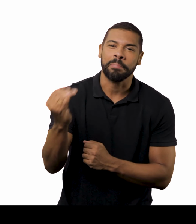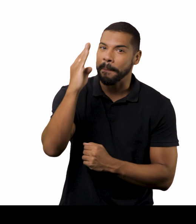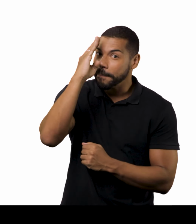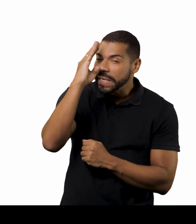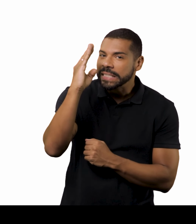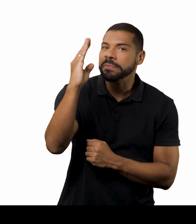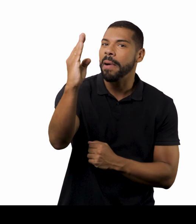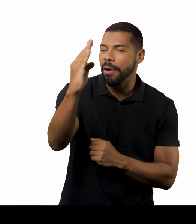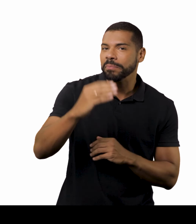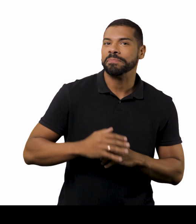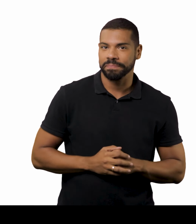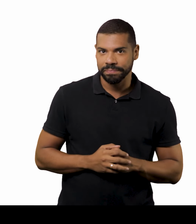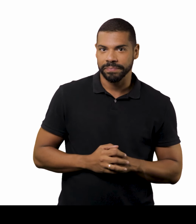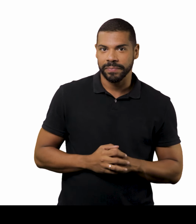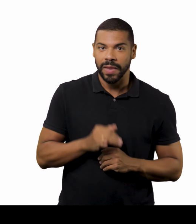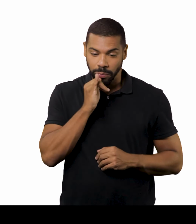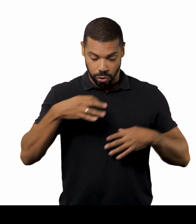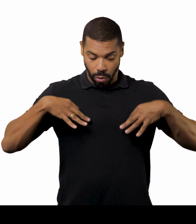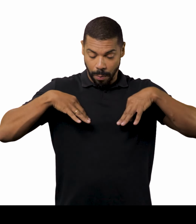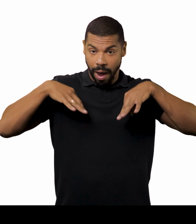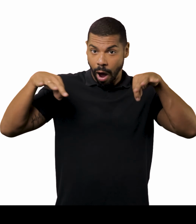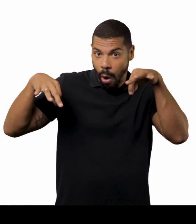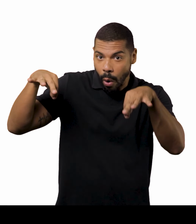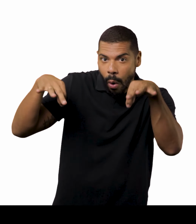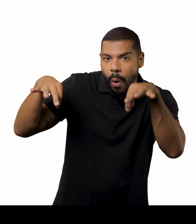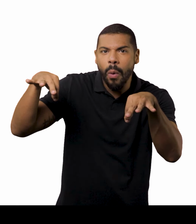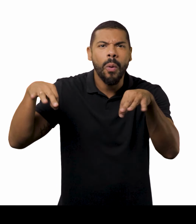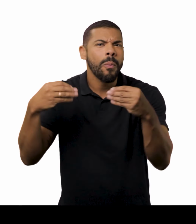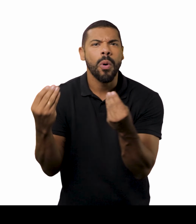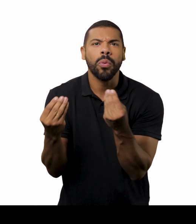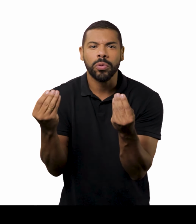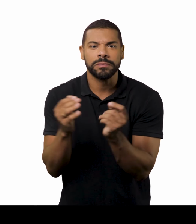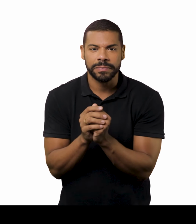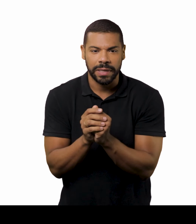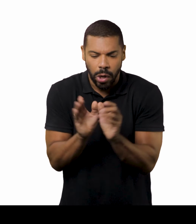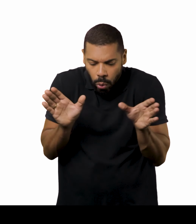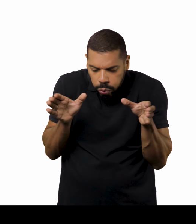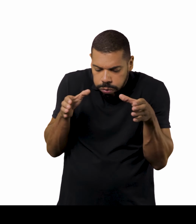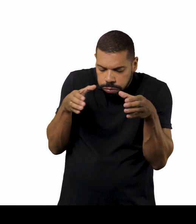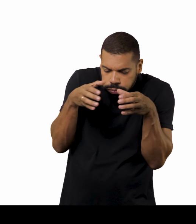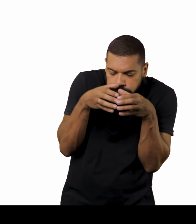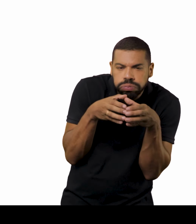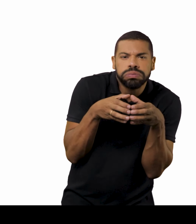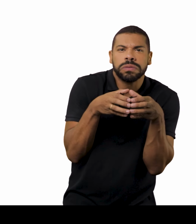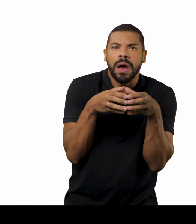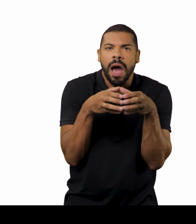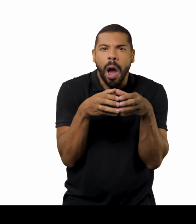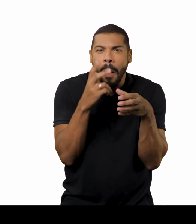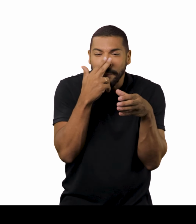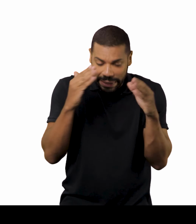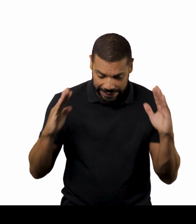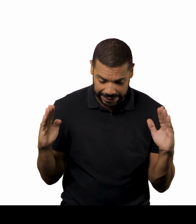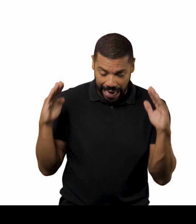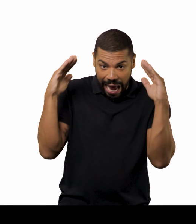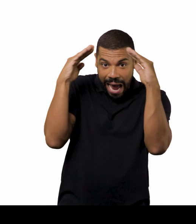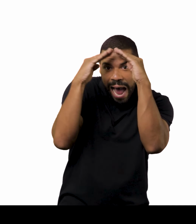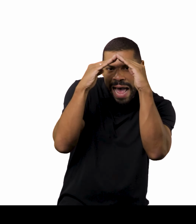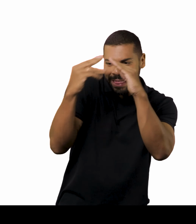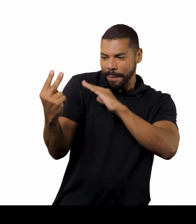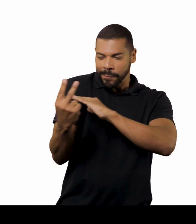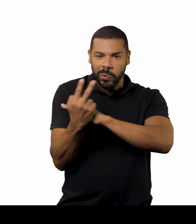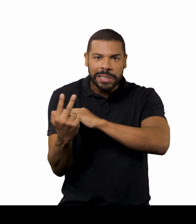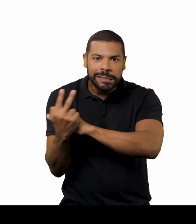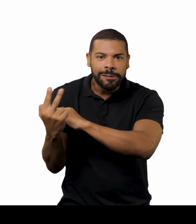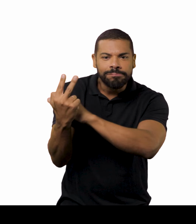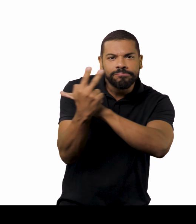virou primordial. Então, quando vem uma roupa que é um casulo, que é a sua casa, que